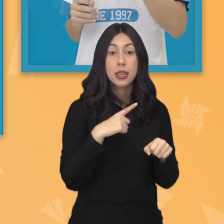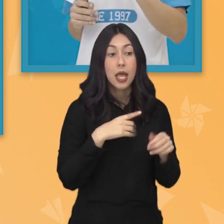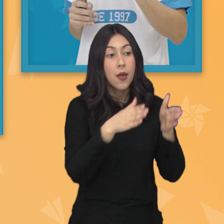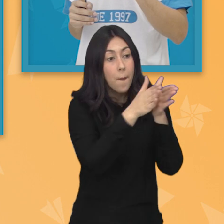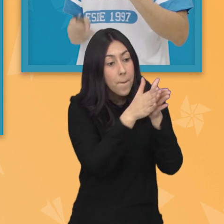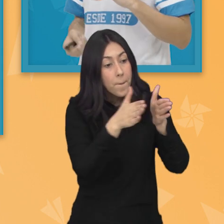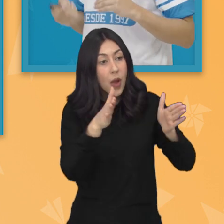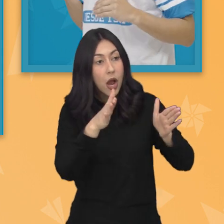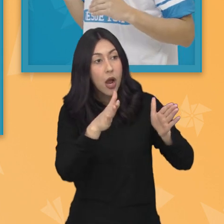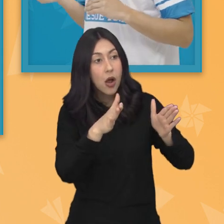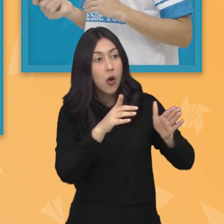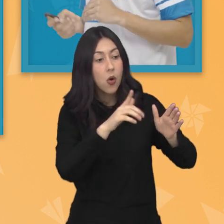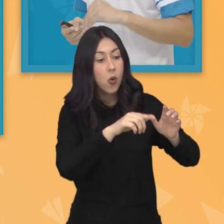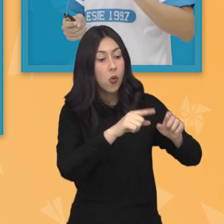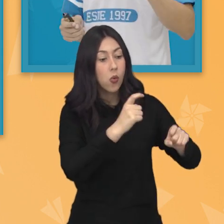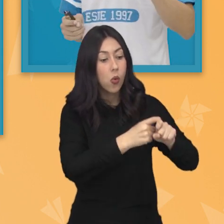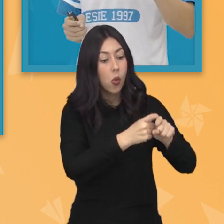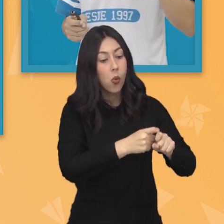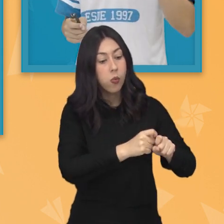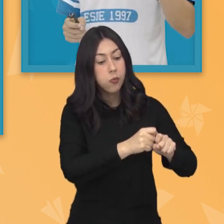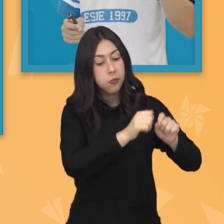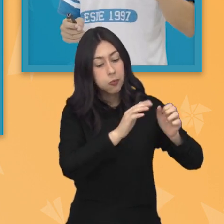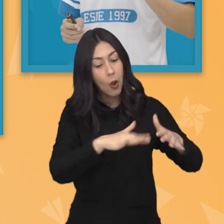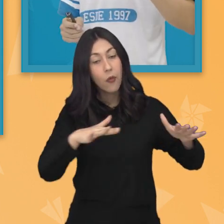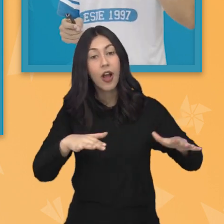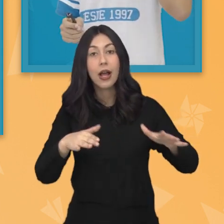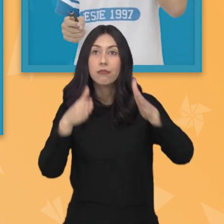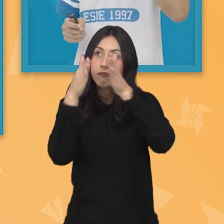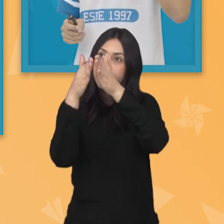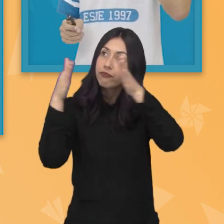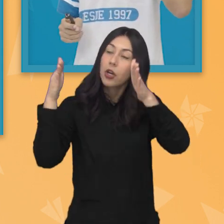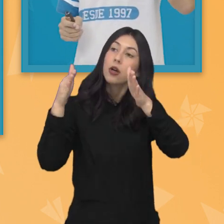ebulição constantes, enquanto que diagramas para misturas têm